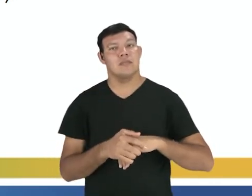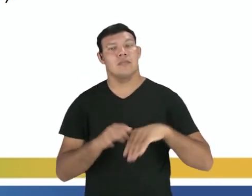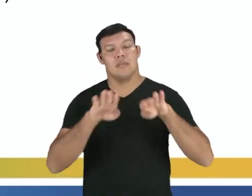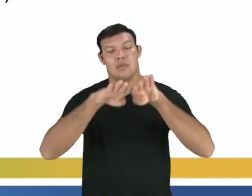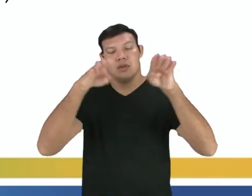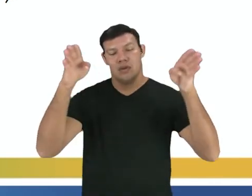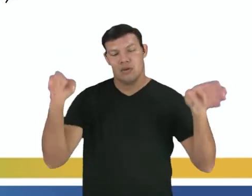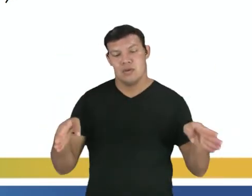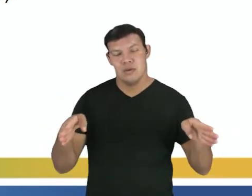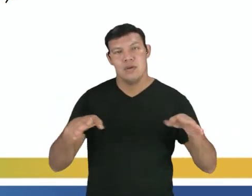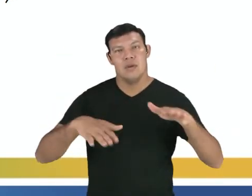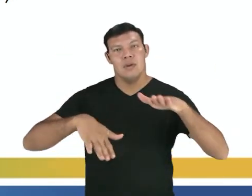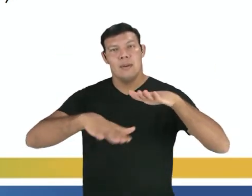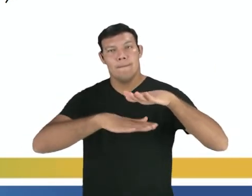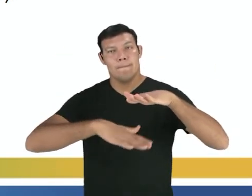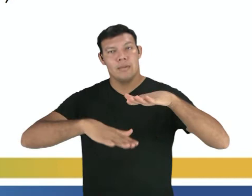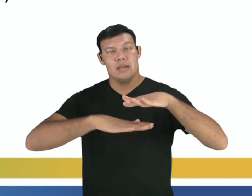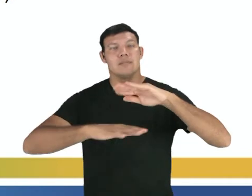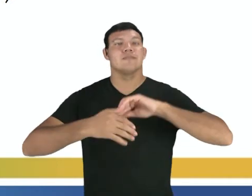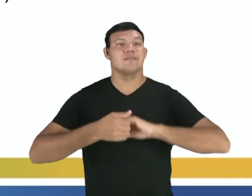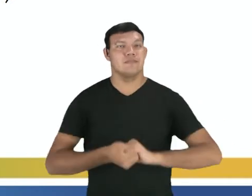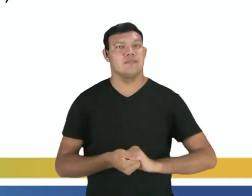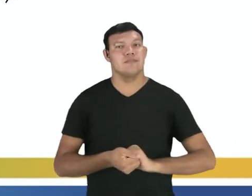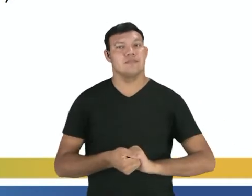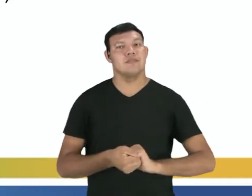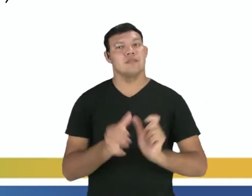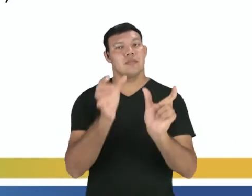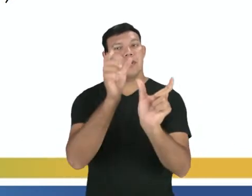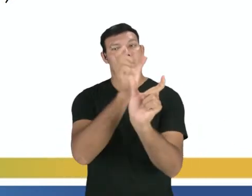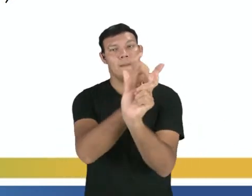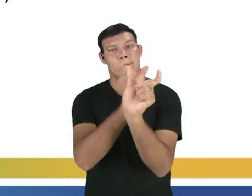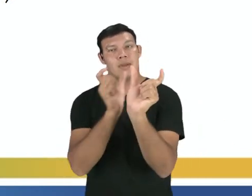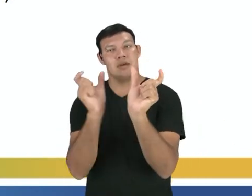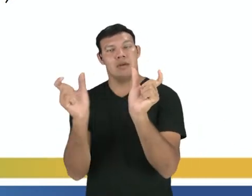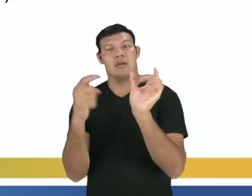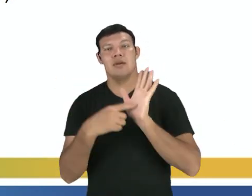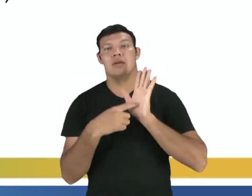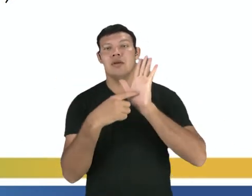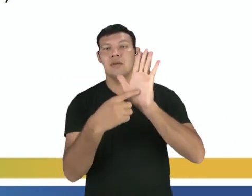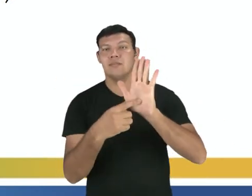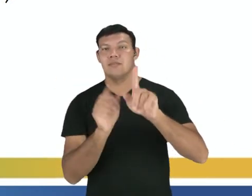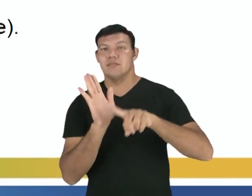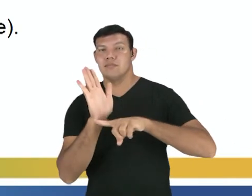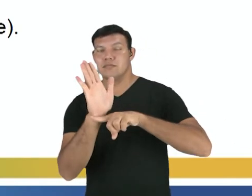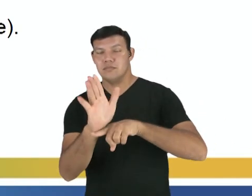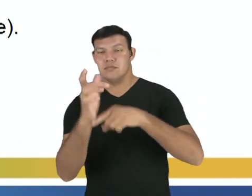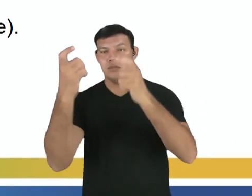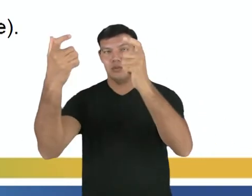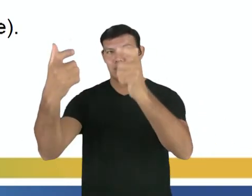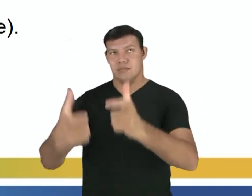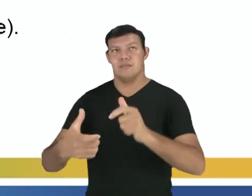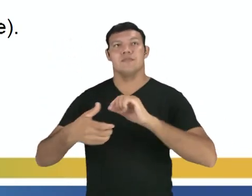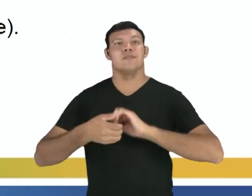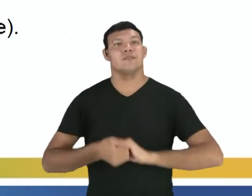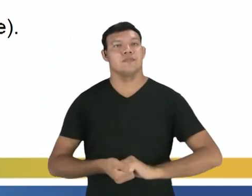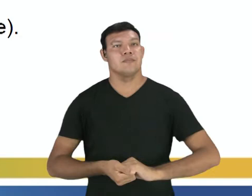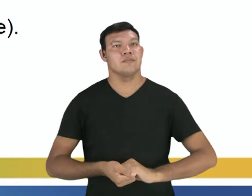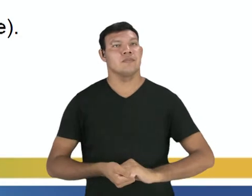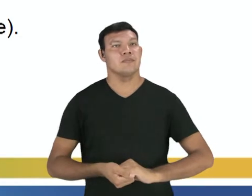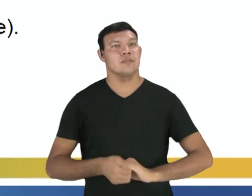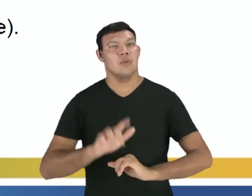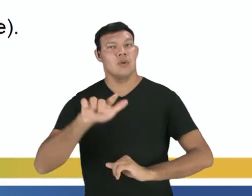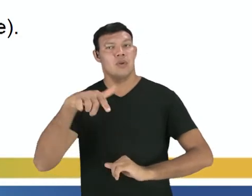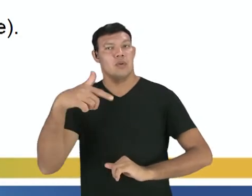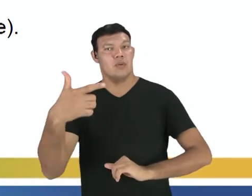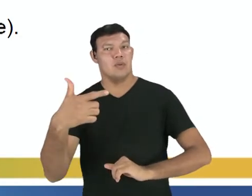gato está debaixo da mesa e as preposições ajudando indicando o lugar os